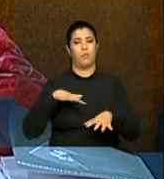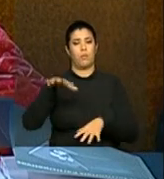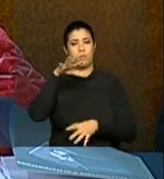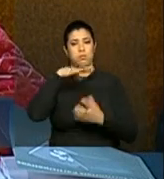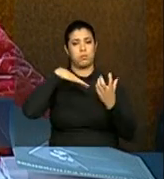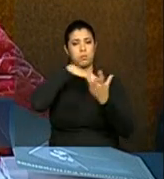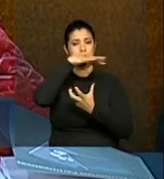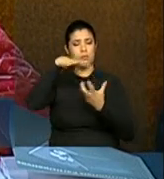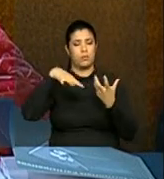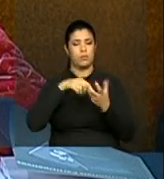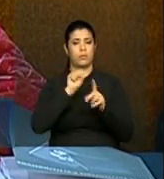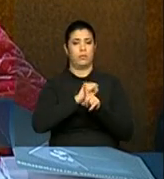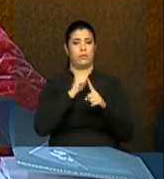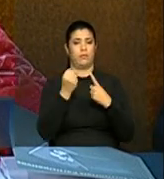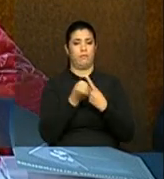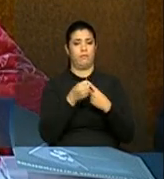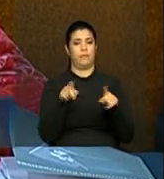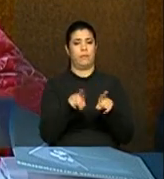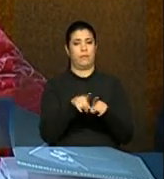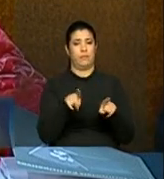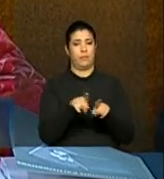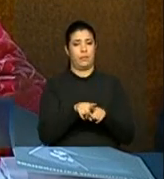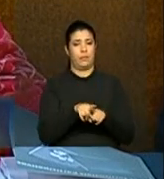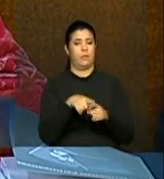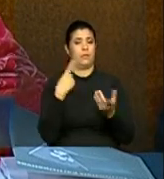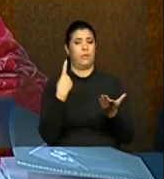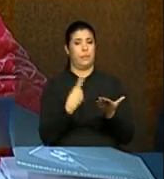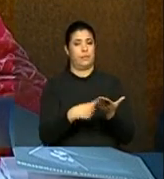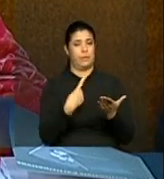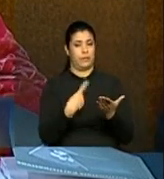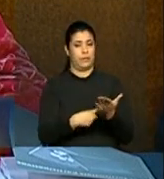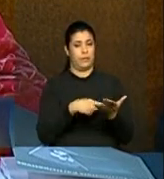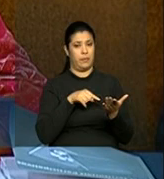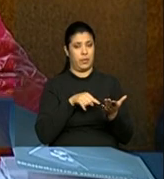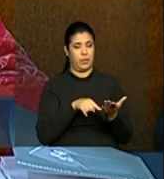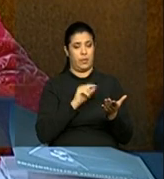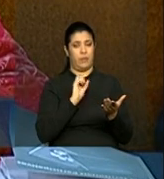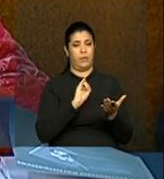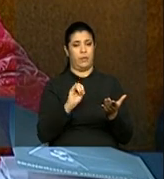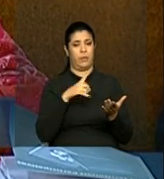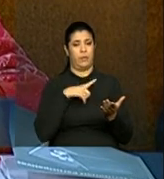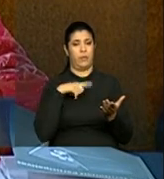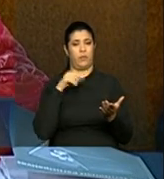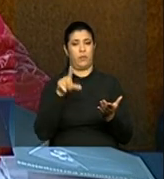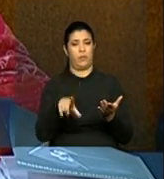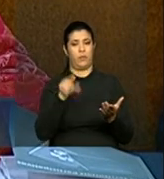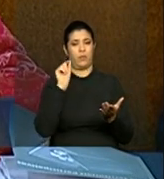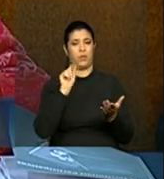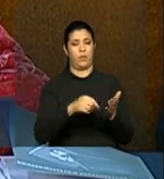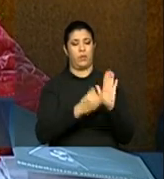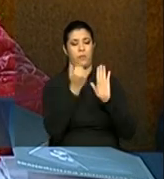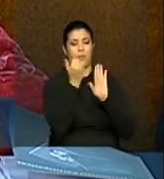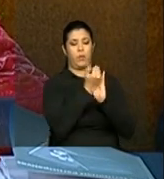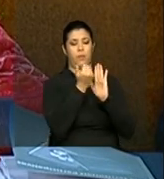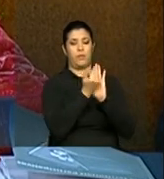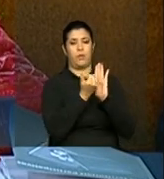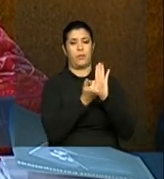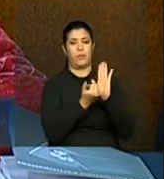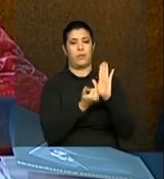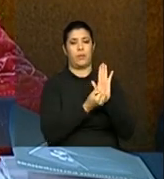agendas sobretudo, porque se essas agendas estão estão elencadas e enumeradas no